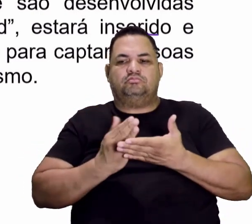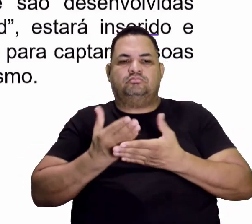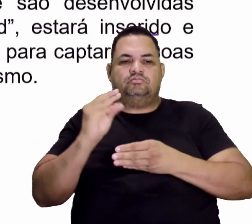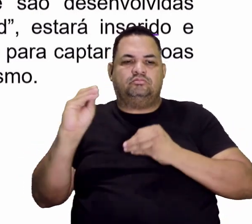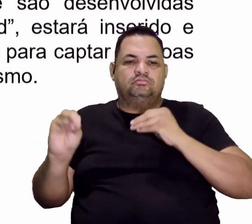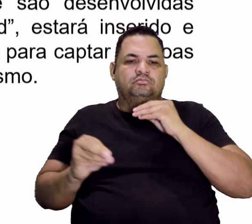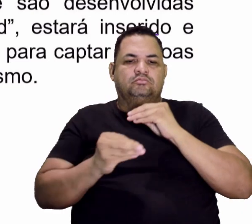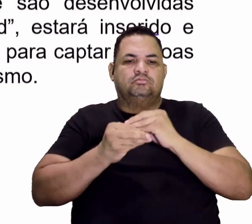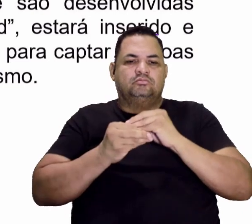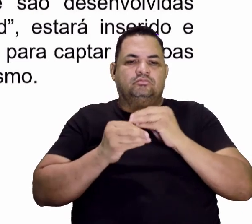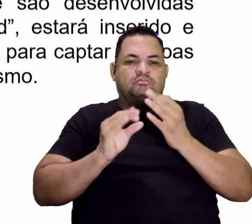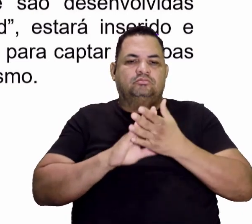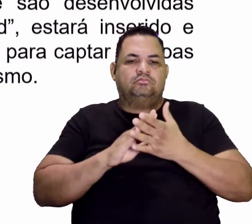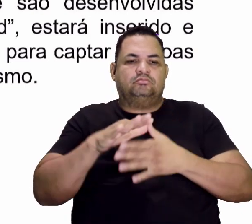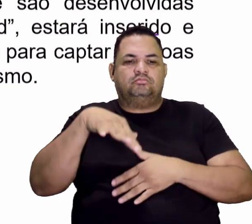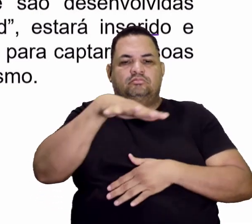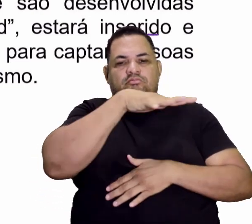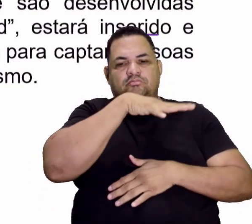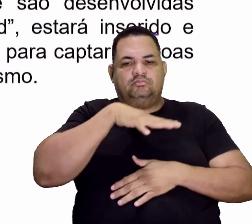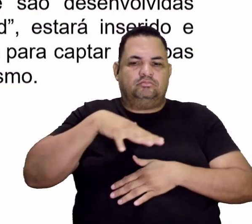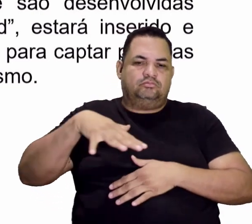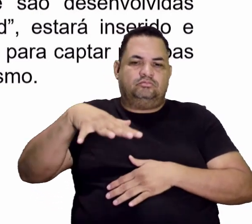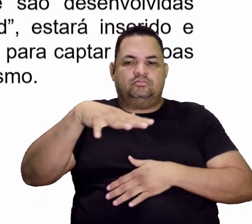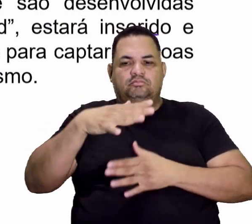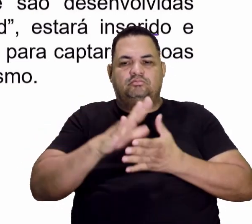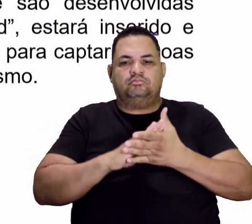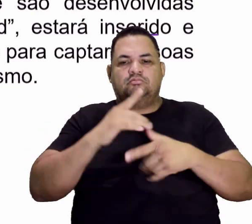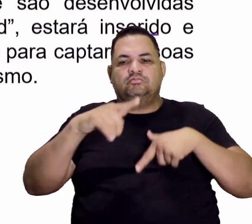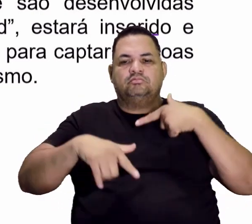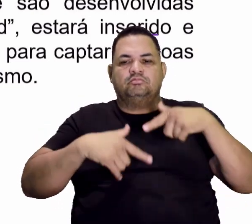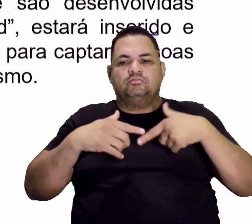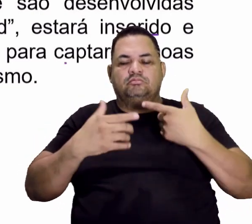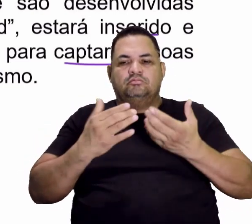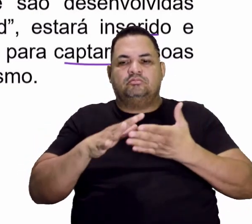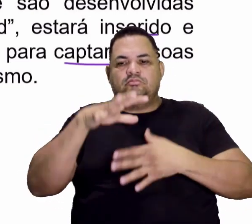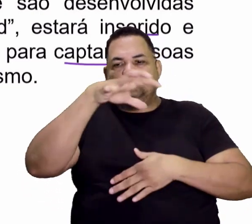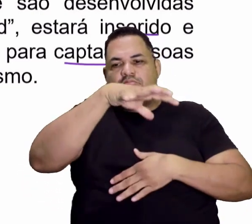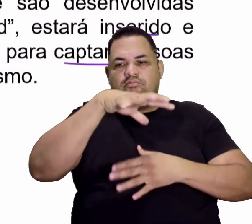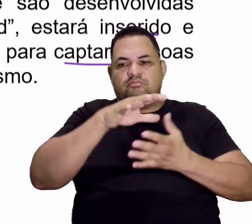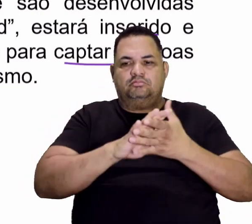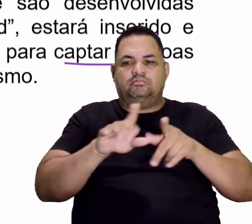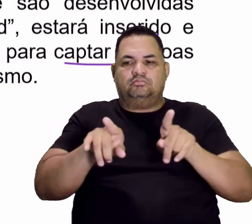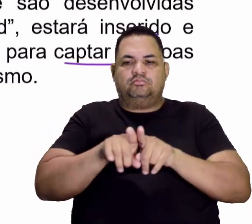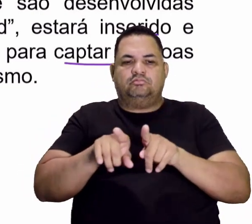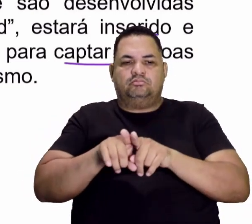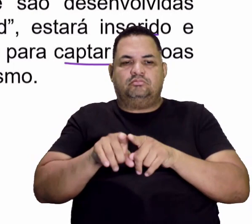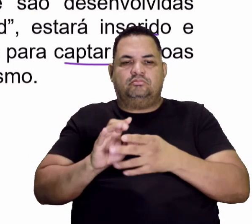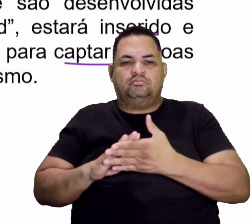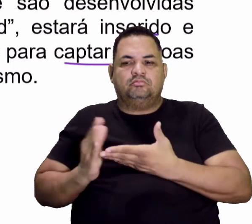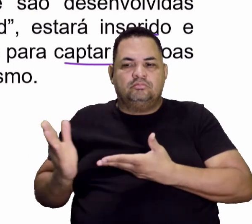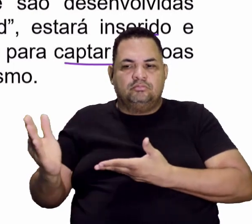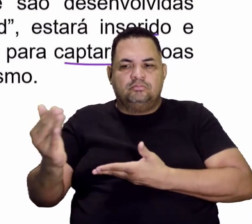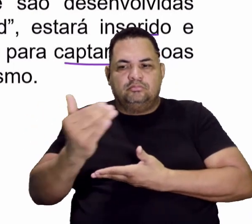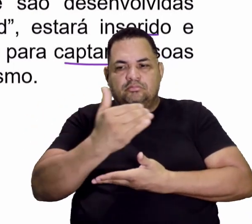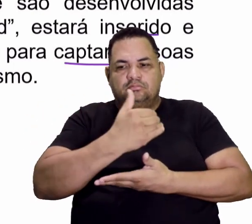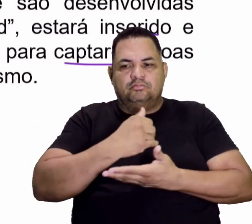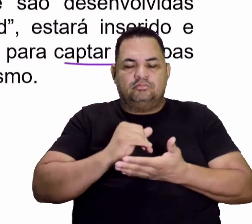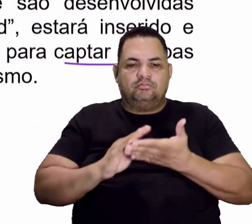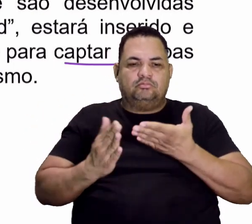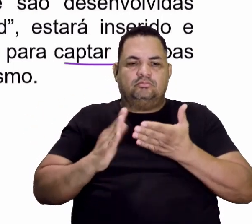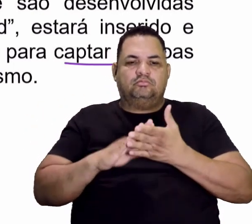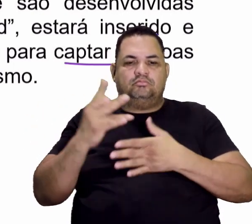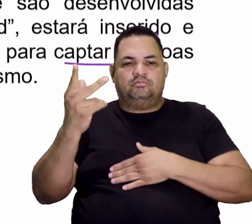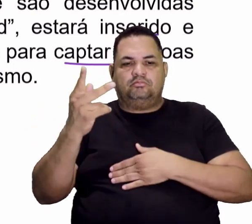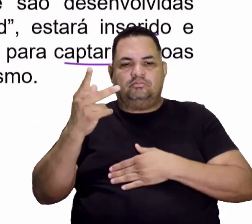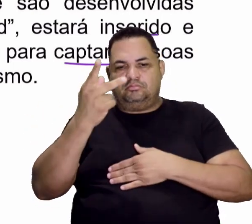estará inserido, circulando dentro daquela atividade local. Serve para captar pessoas para o comércio local por